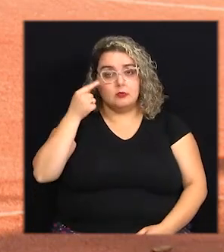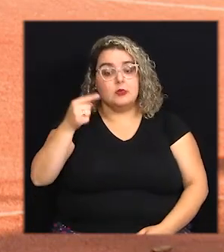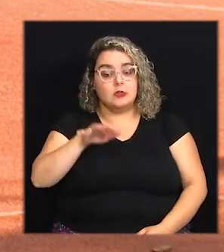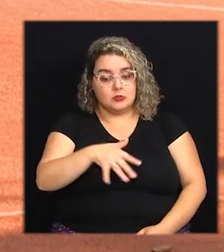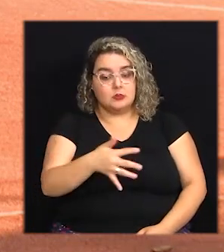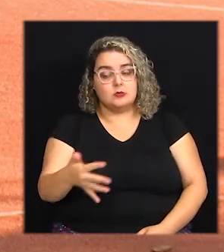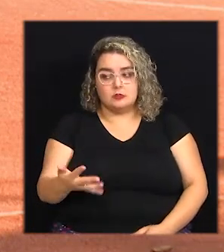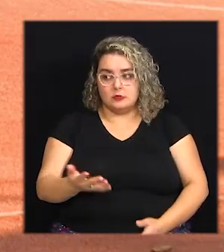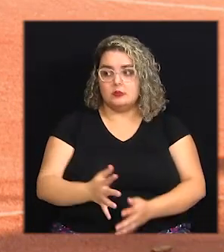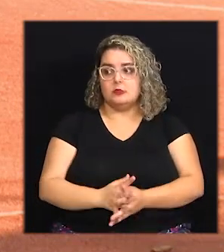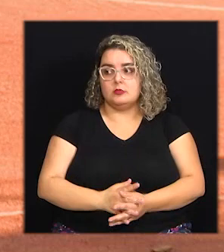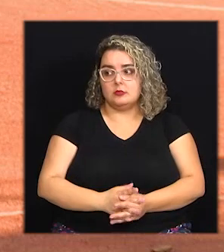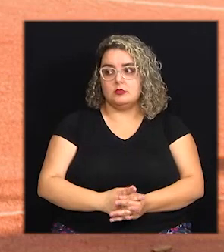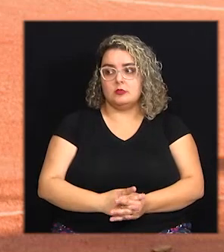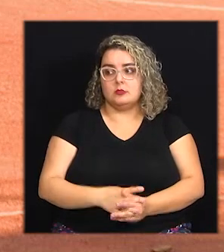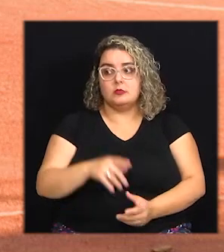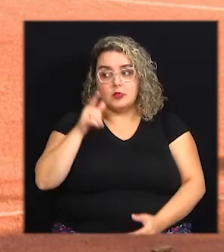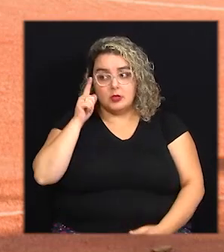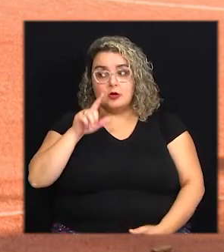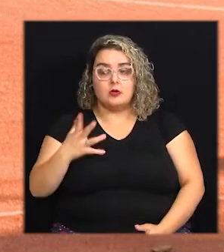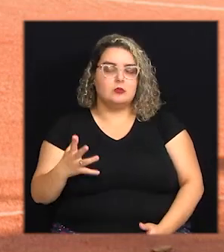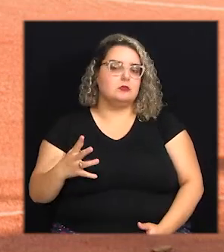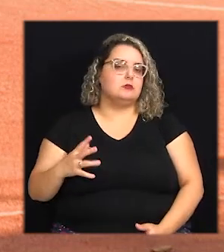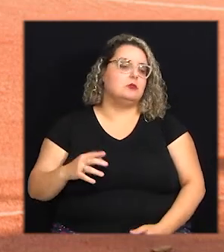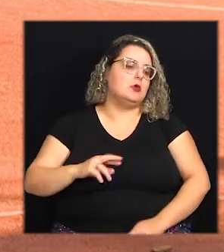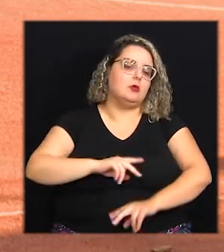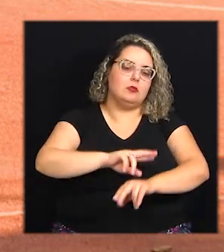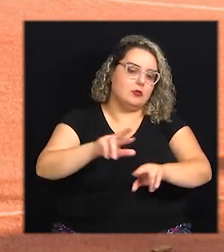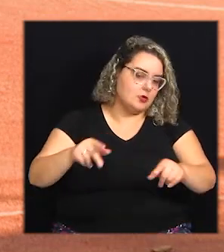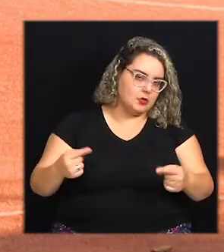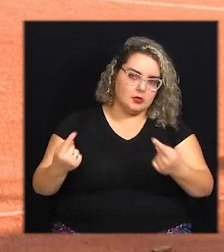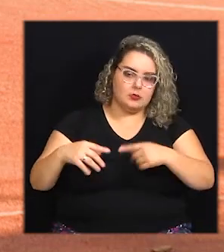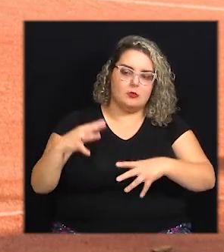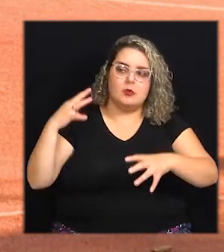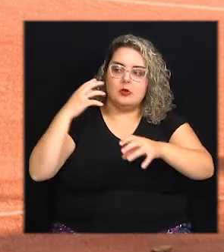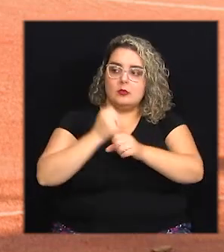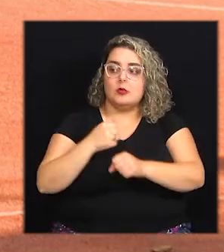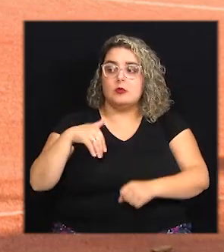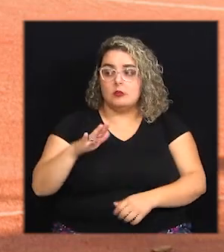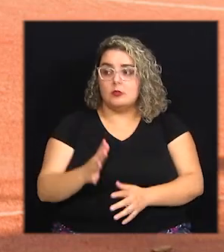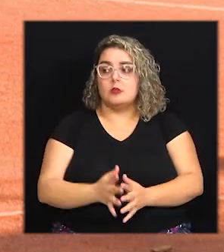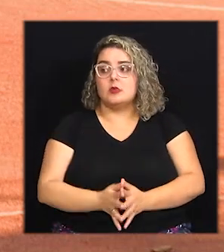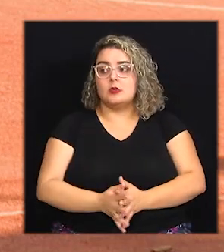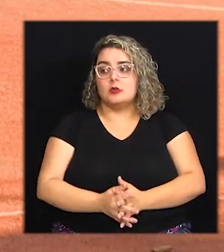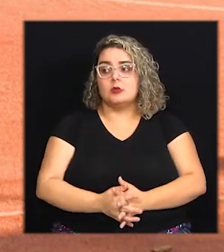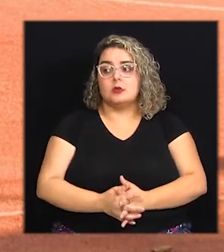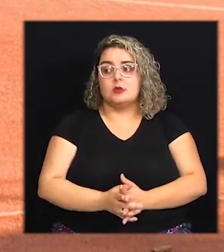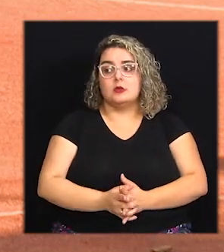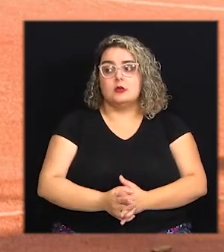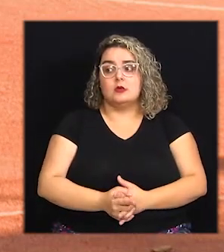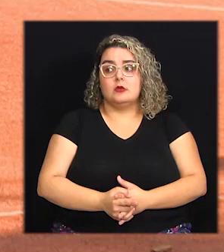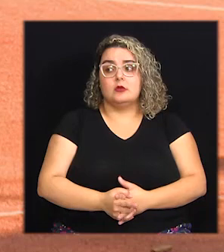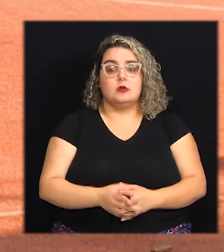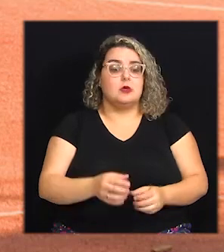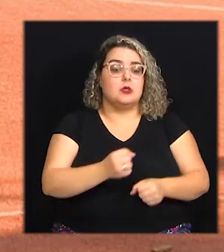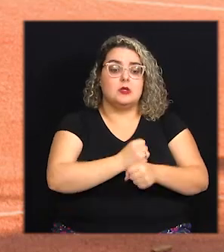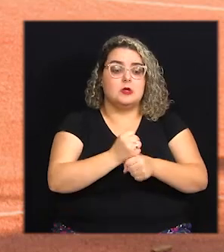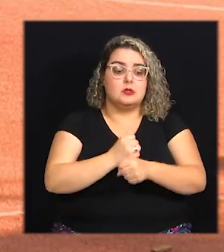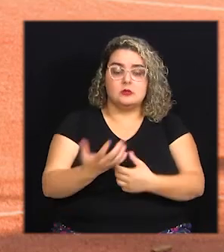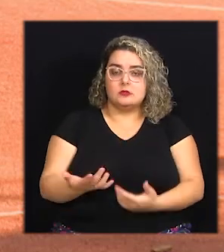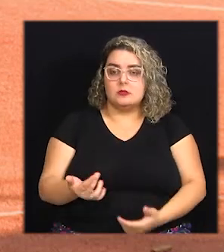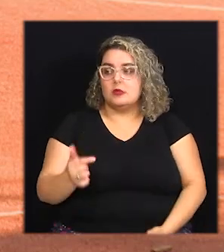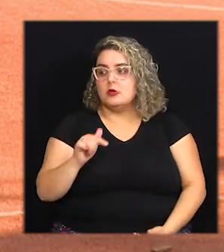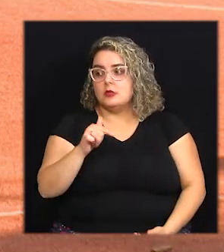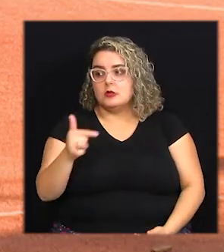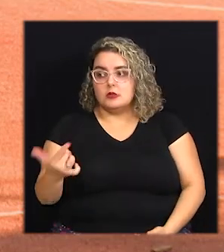bem no calendário para conseguir jogar vários torneios, para conseguir pontuar cada vez mais. Só que esse ano, como